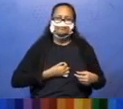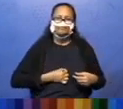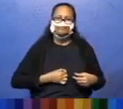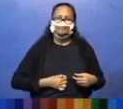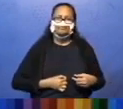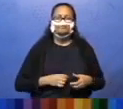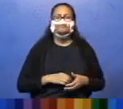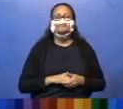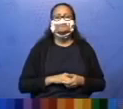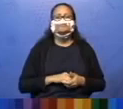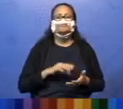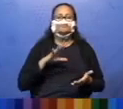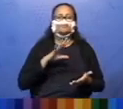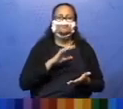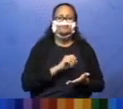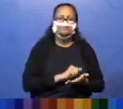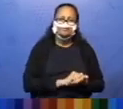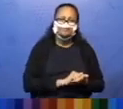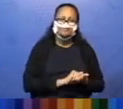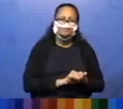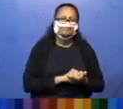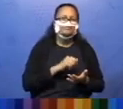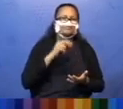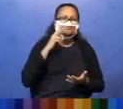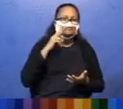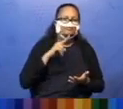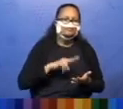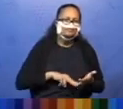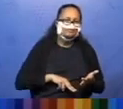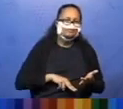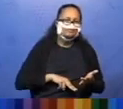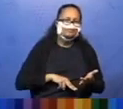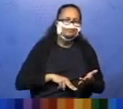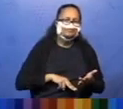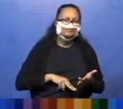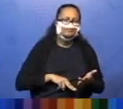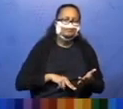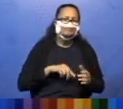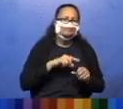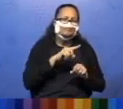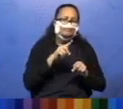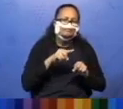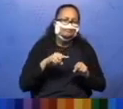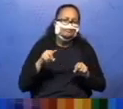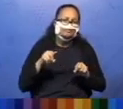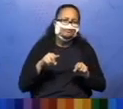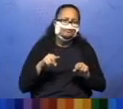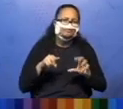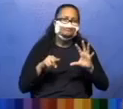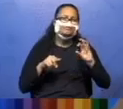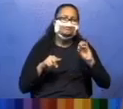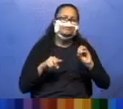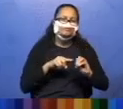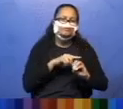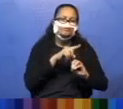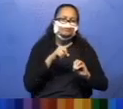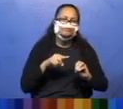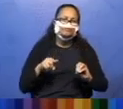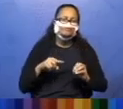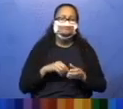Registraram? Dá uma conferida, vê se colocou o tio em cima dos as